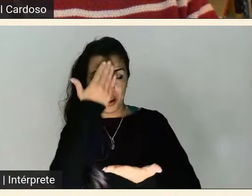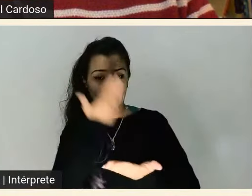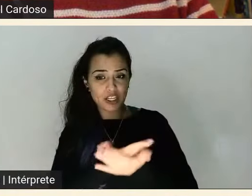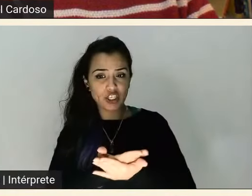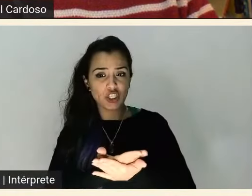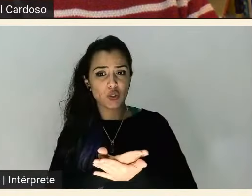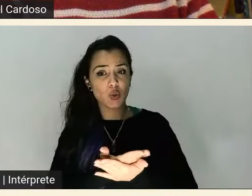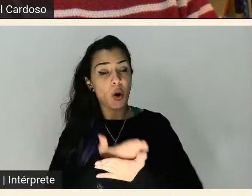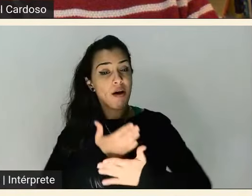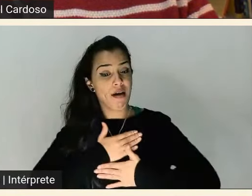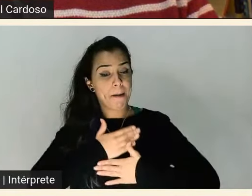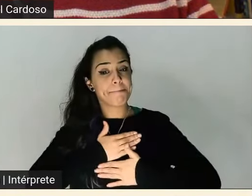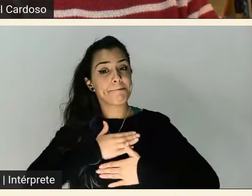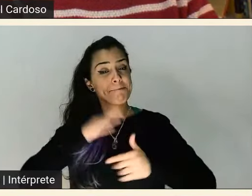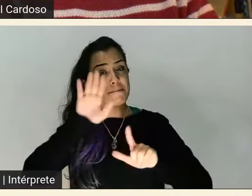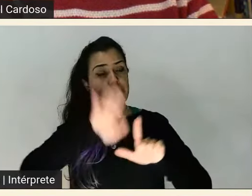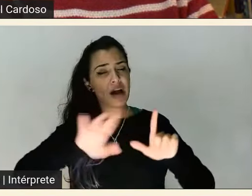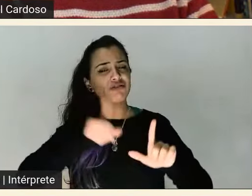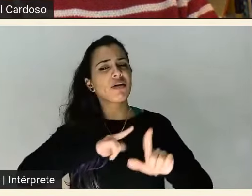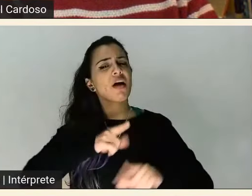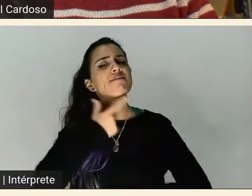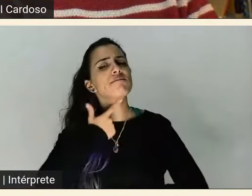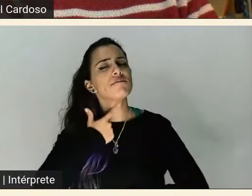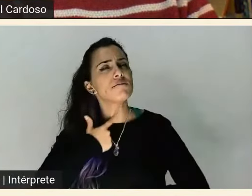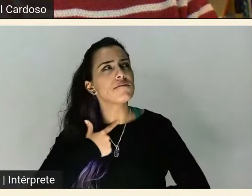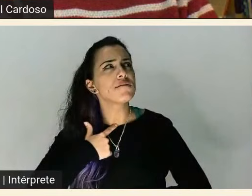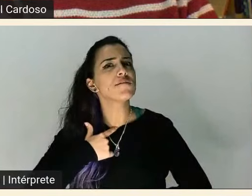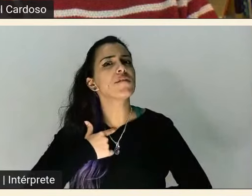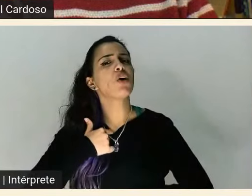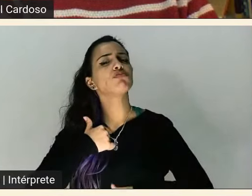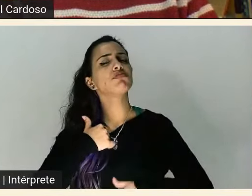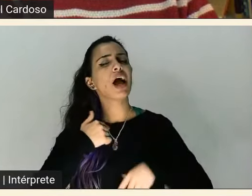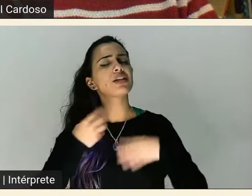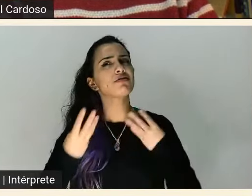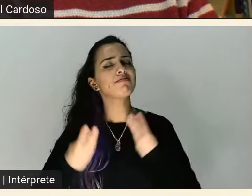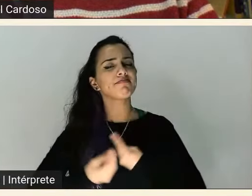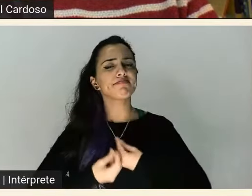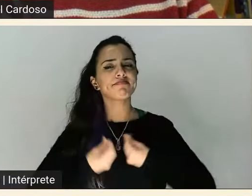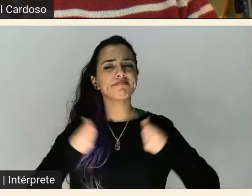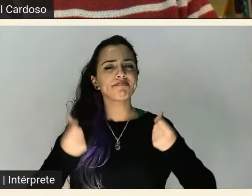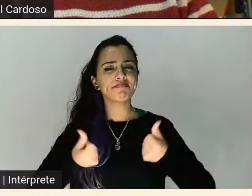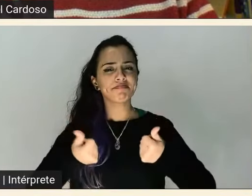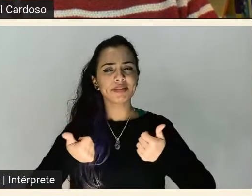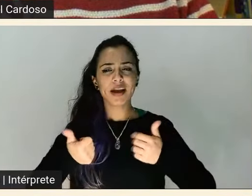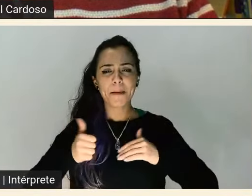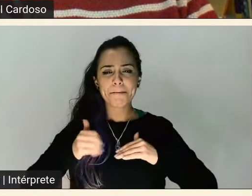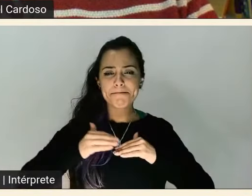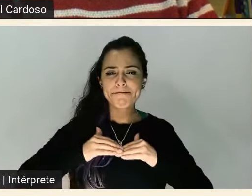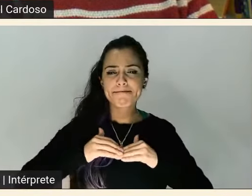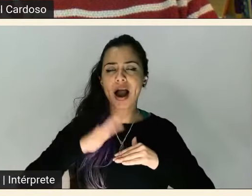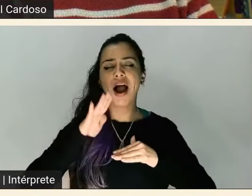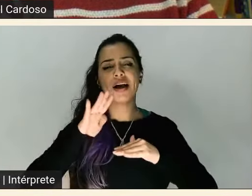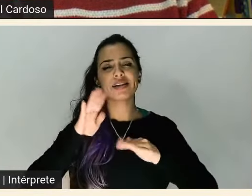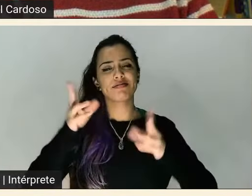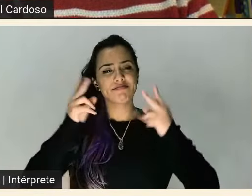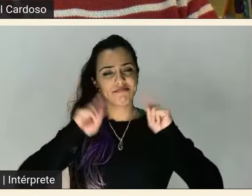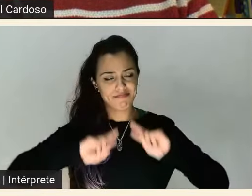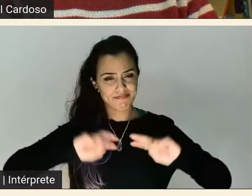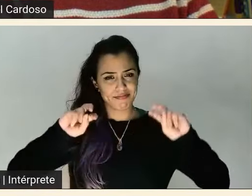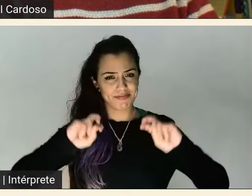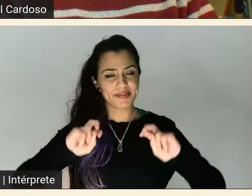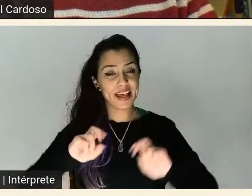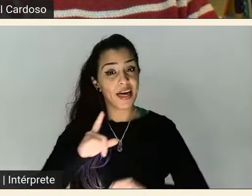pouco isso, né? Traz uma vontade de me olhar no meu próprio espelho, né? Uma pesquisadora muito